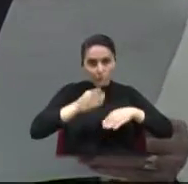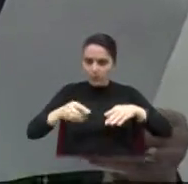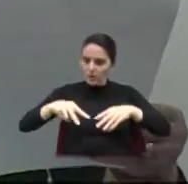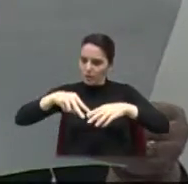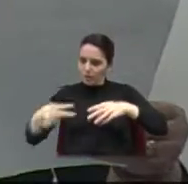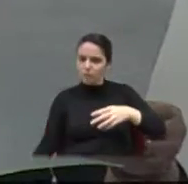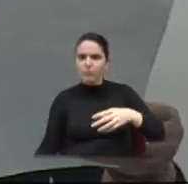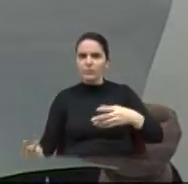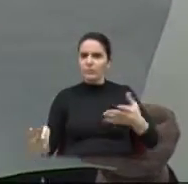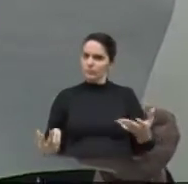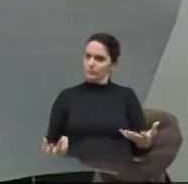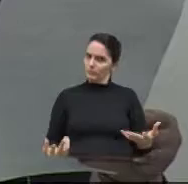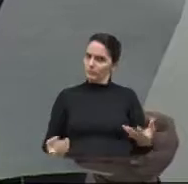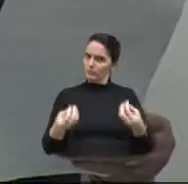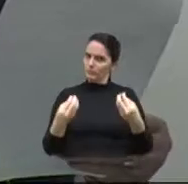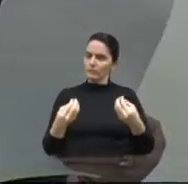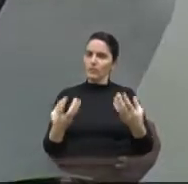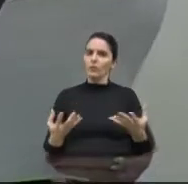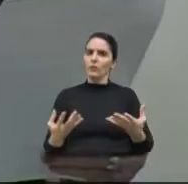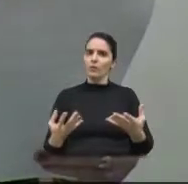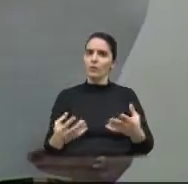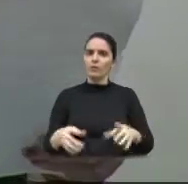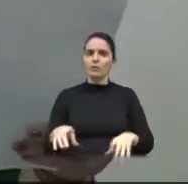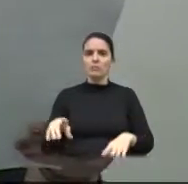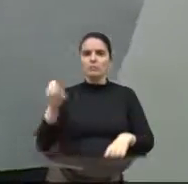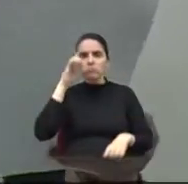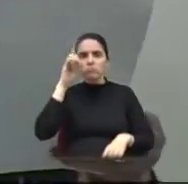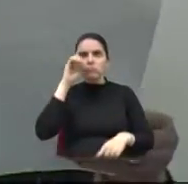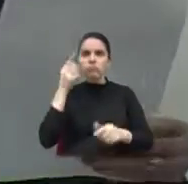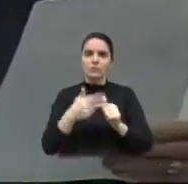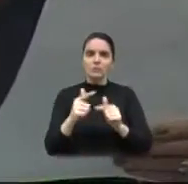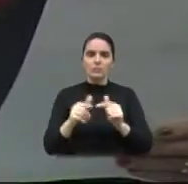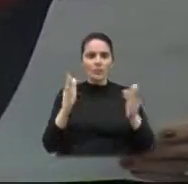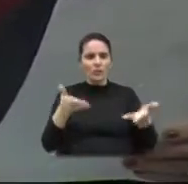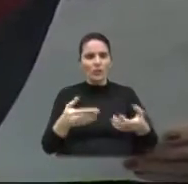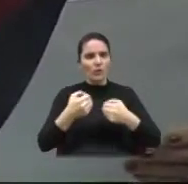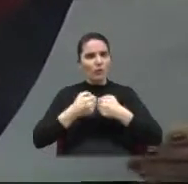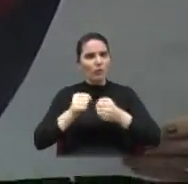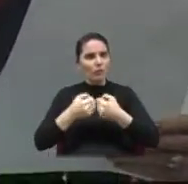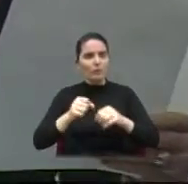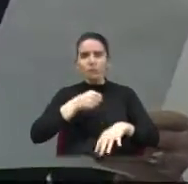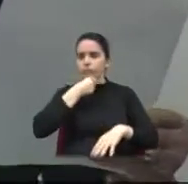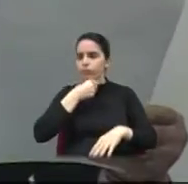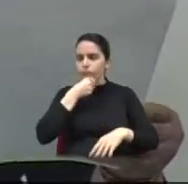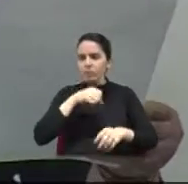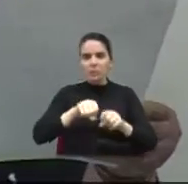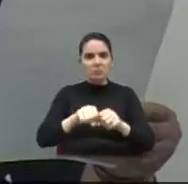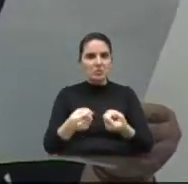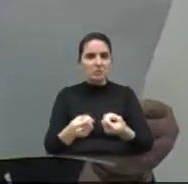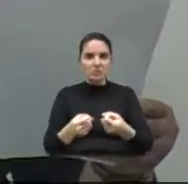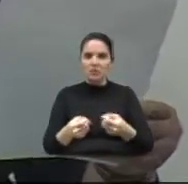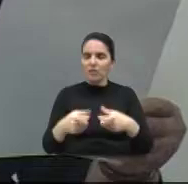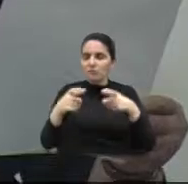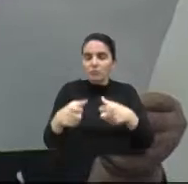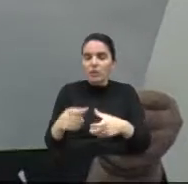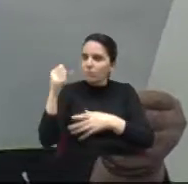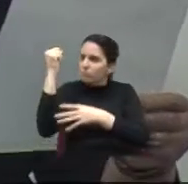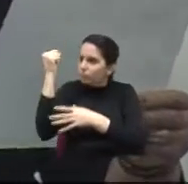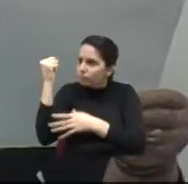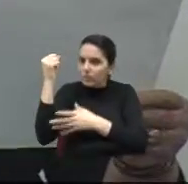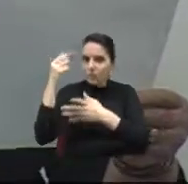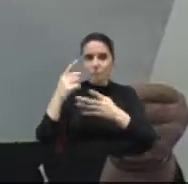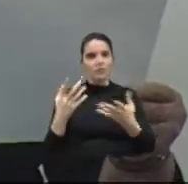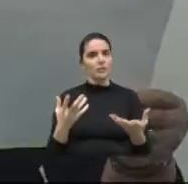Bom, já chega, né? As dificuldades diárias que a população tem, e agora com esses ônibus sucateados, quebrados, não tem onde segurar, porque tem